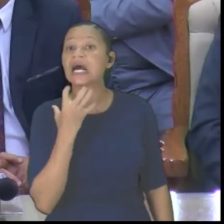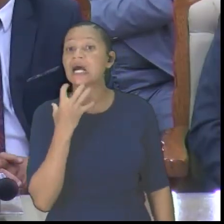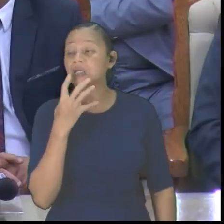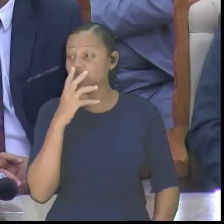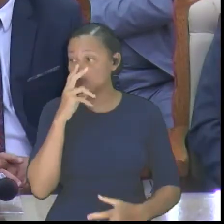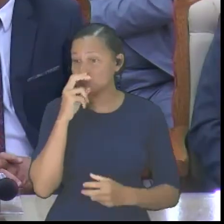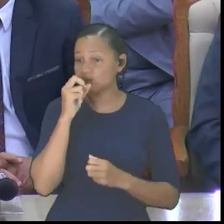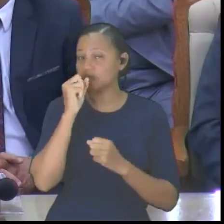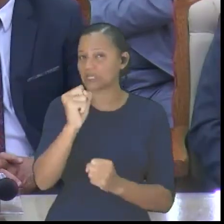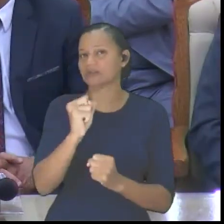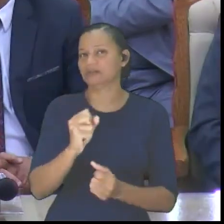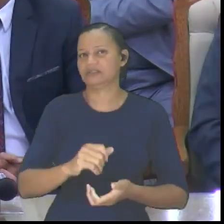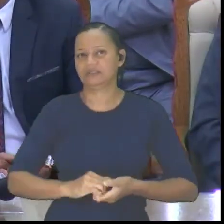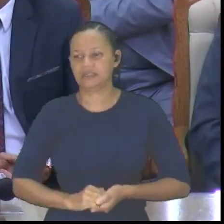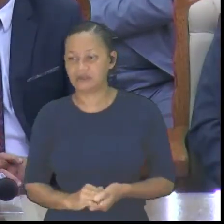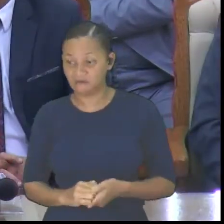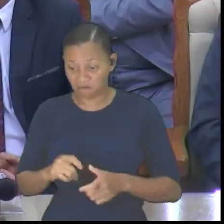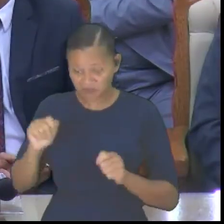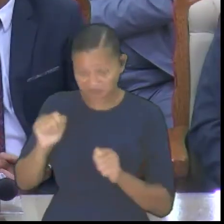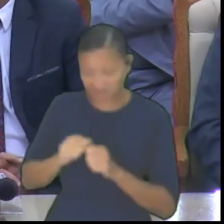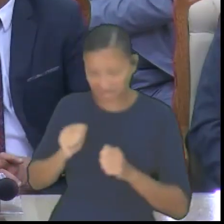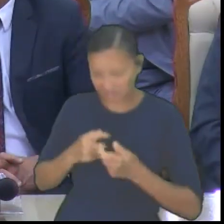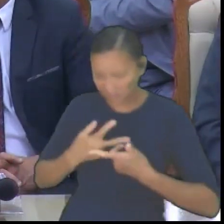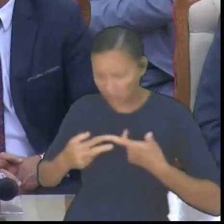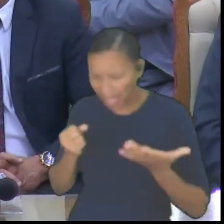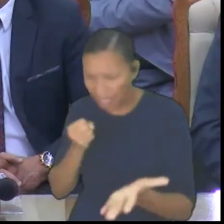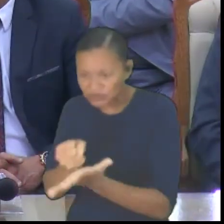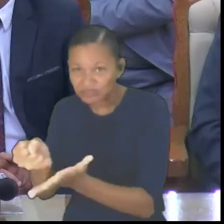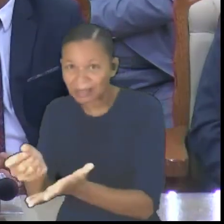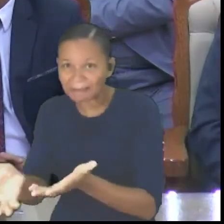Não faça nada por alguém esperando algo em troca.